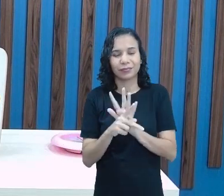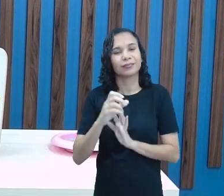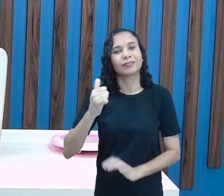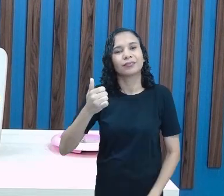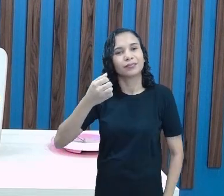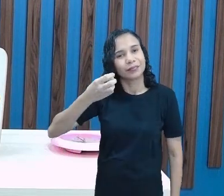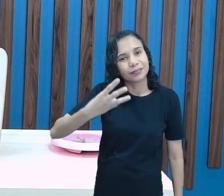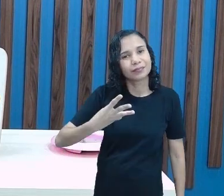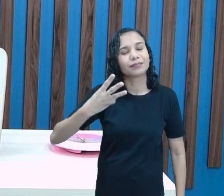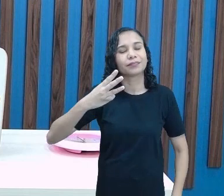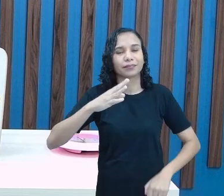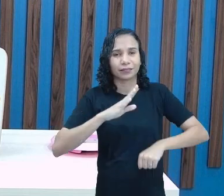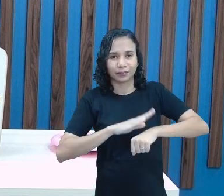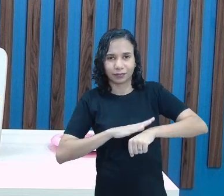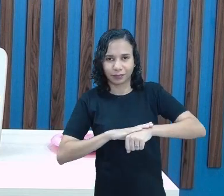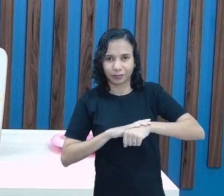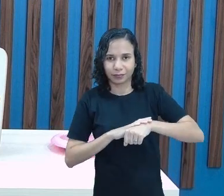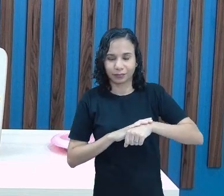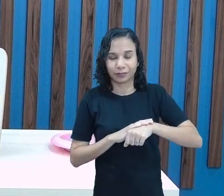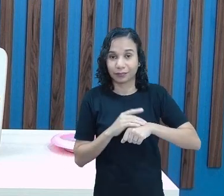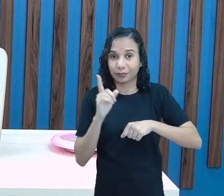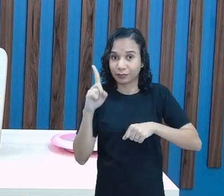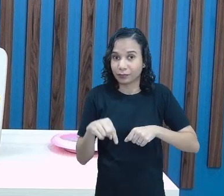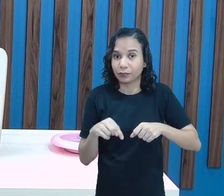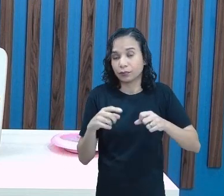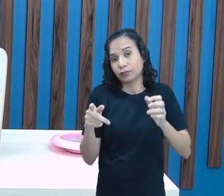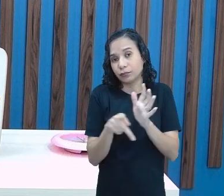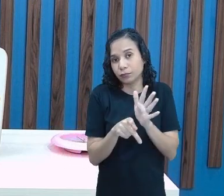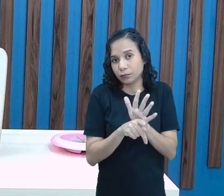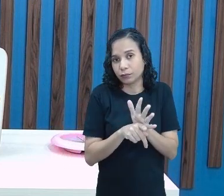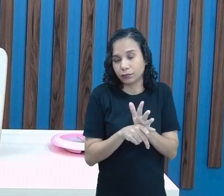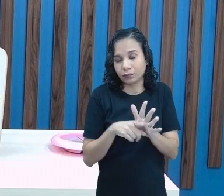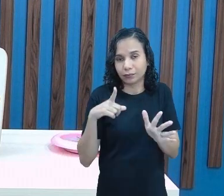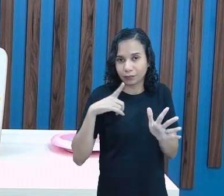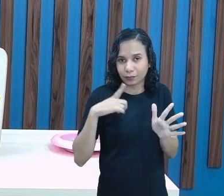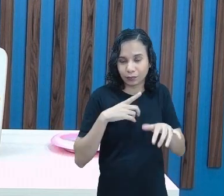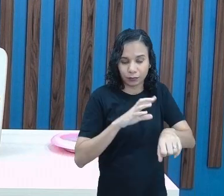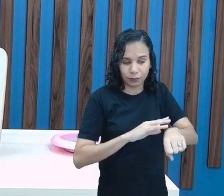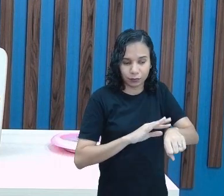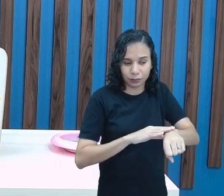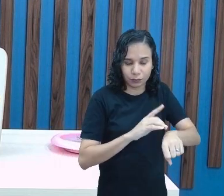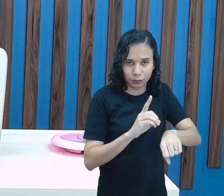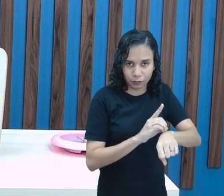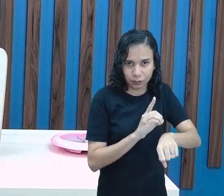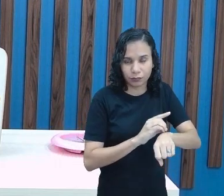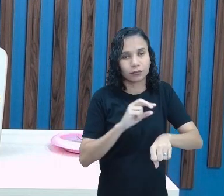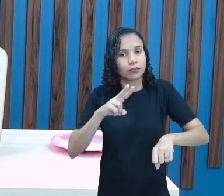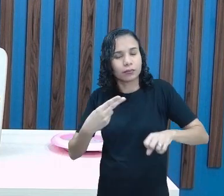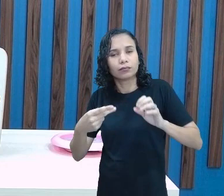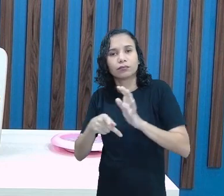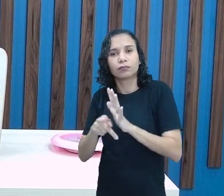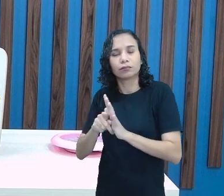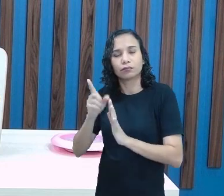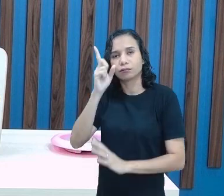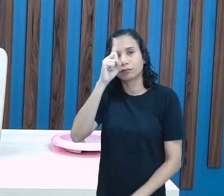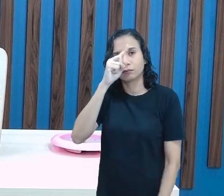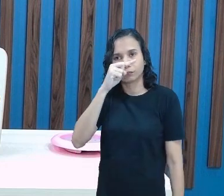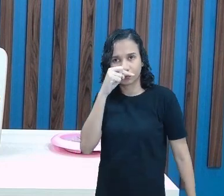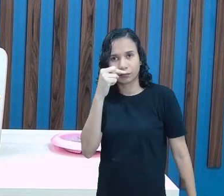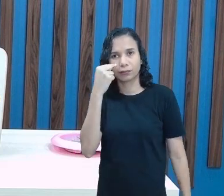Então, temos 13 horas. Isso vai servir tanto para o relógio digital quanto para o analógico, né? Que é o de